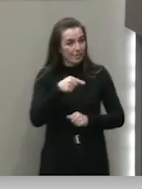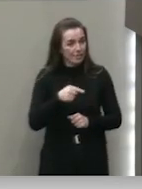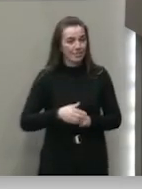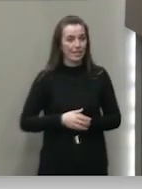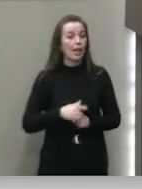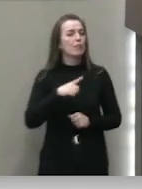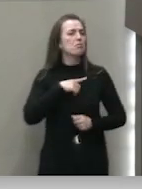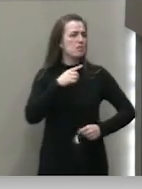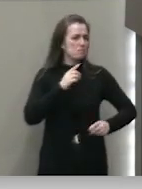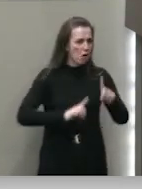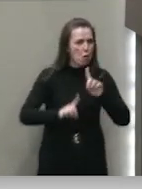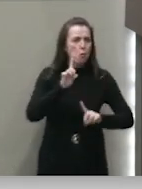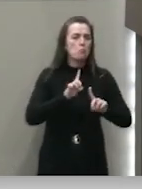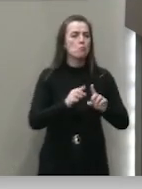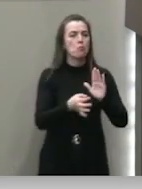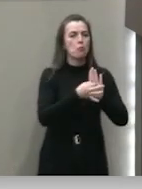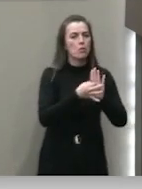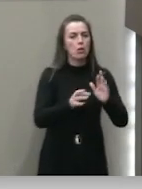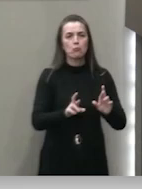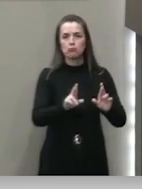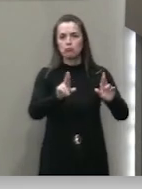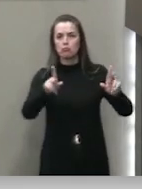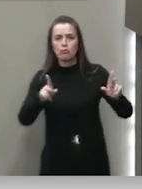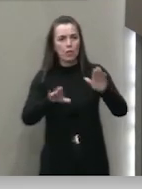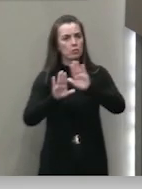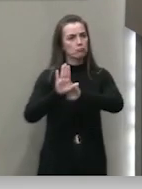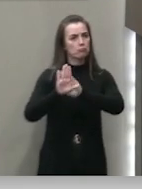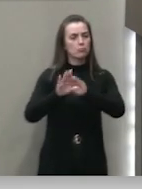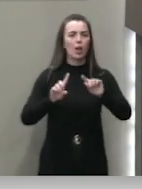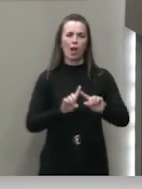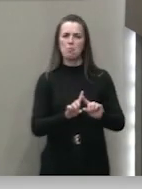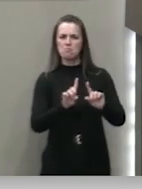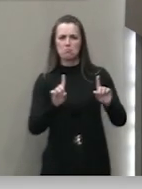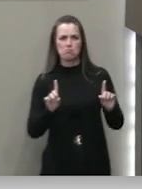algumas divergências ideológicas, nem por isso,